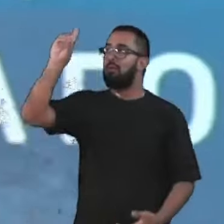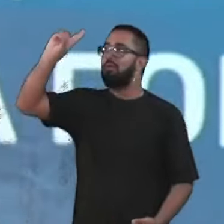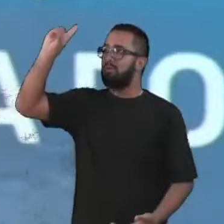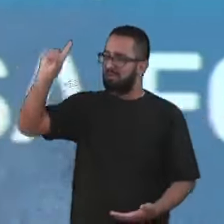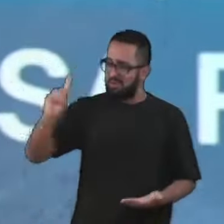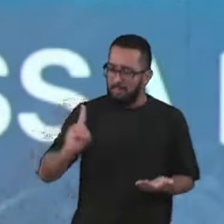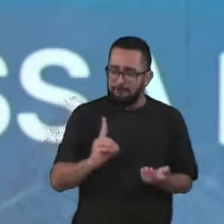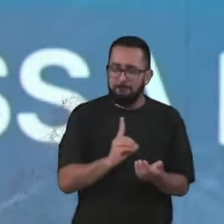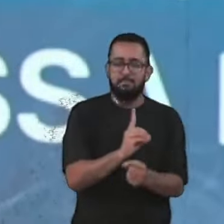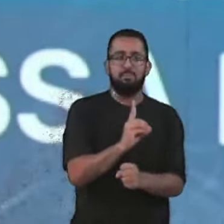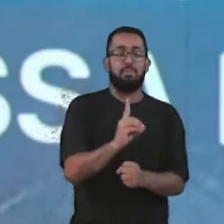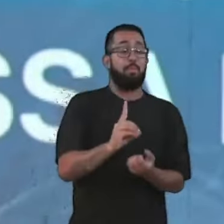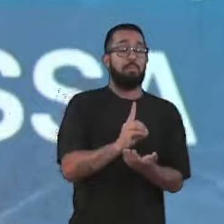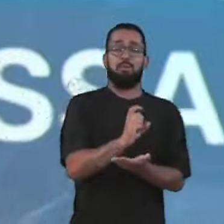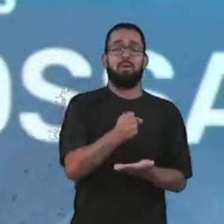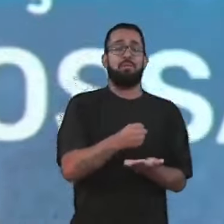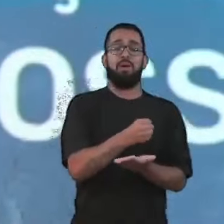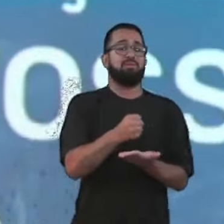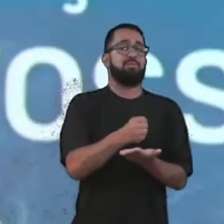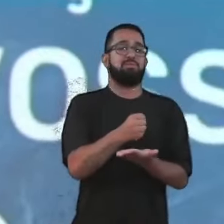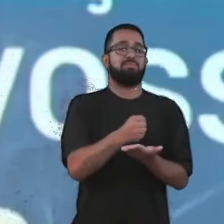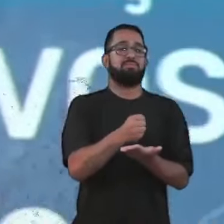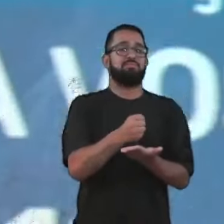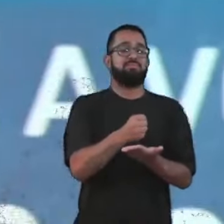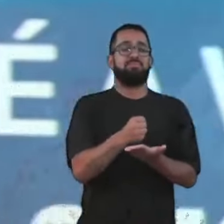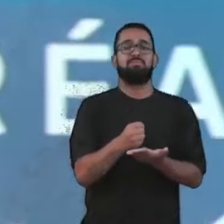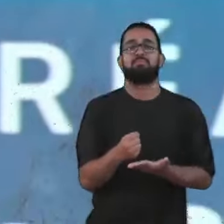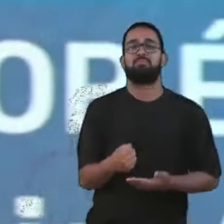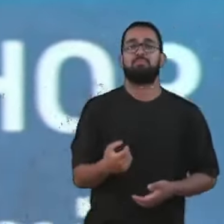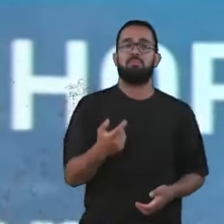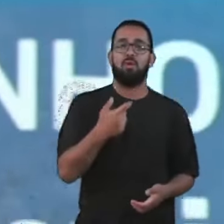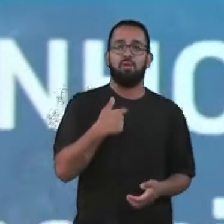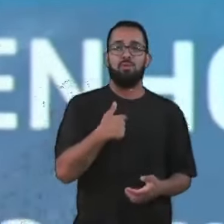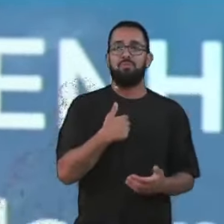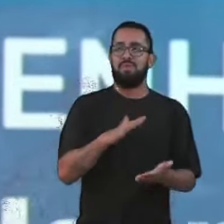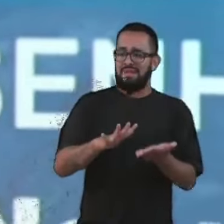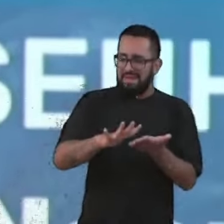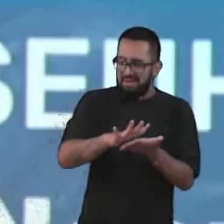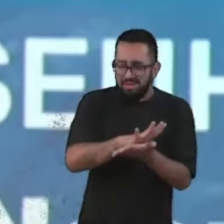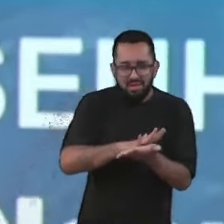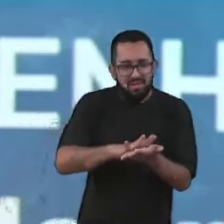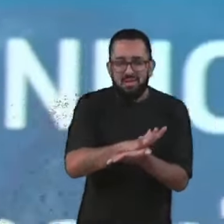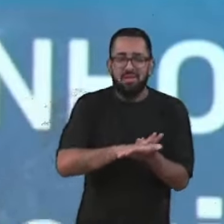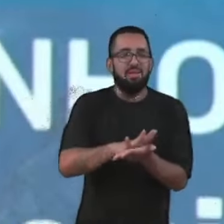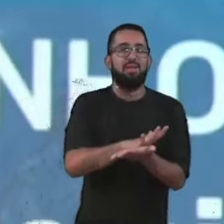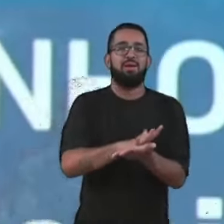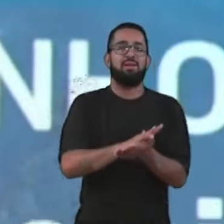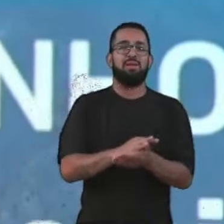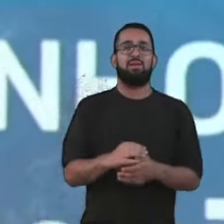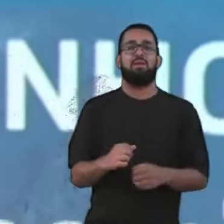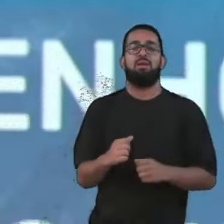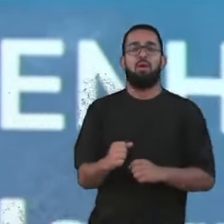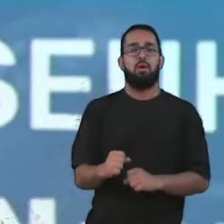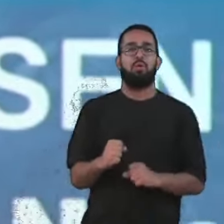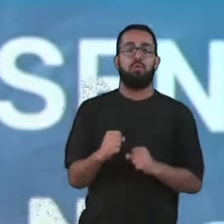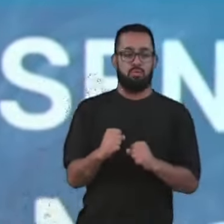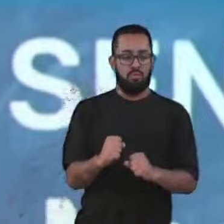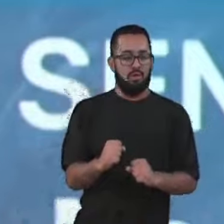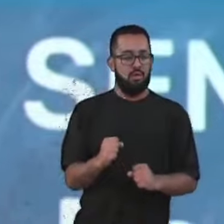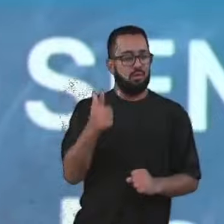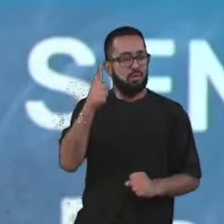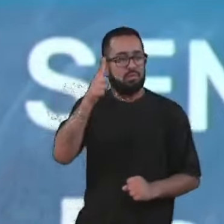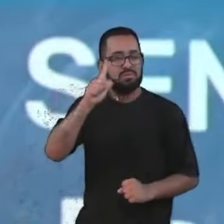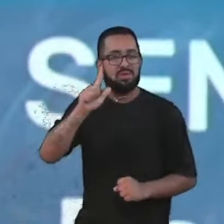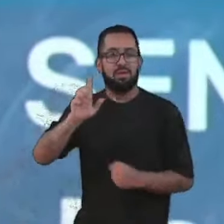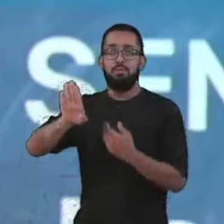amor de Deus, nada, nem morte, nem altura, nem inferno, nem anjos, nem demônios, nem o porvir, nada nos separará do amor de Deus